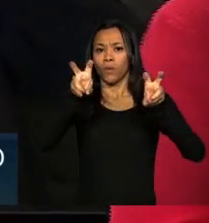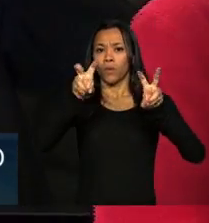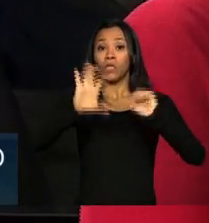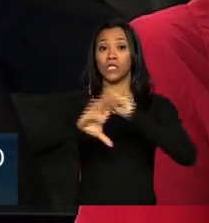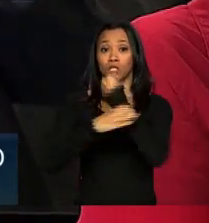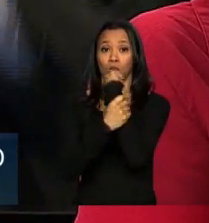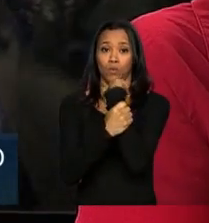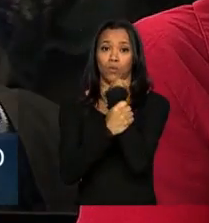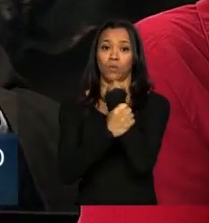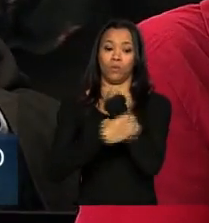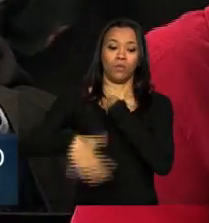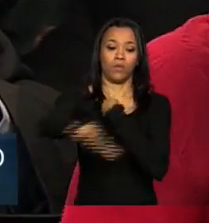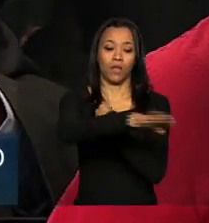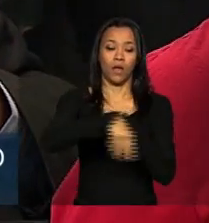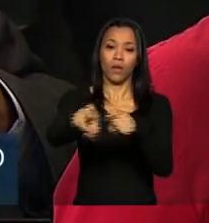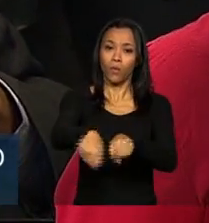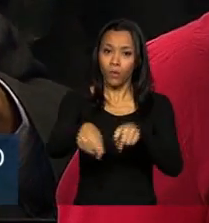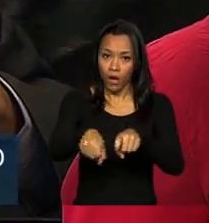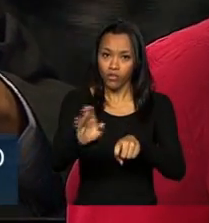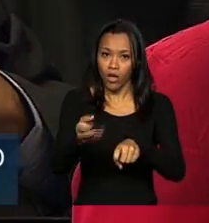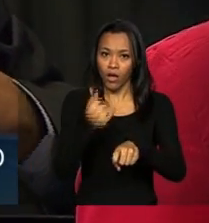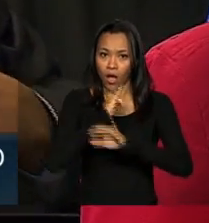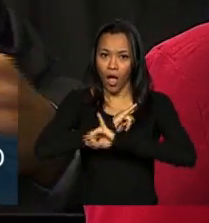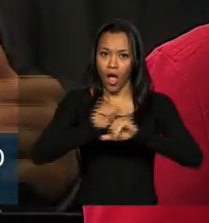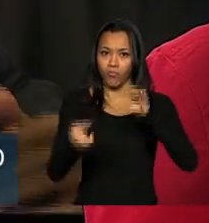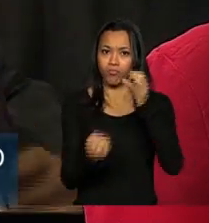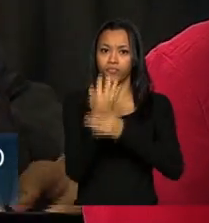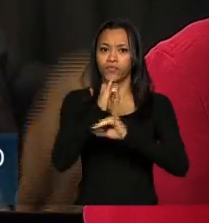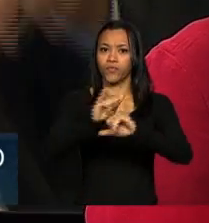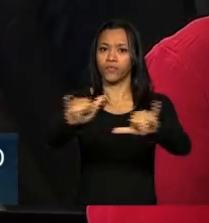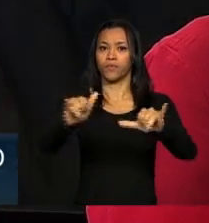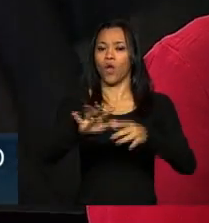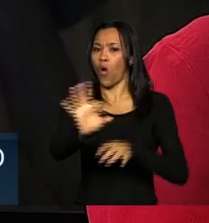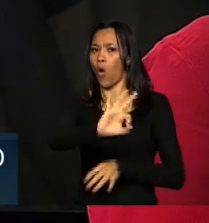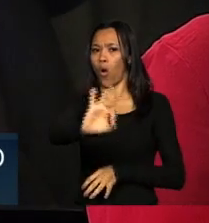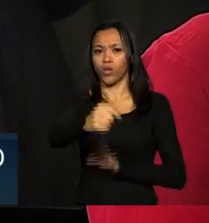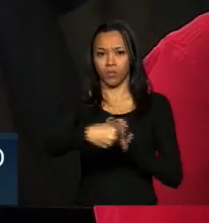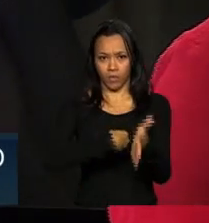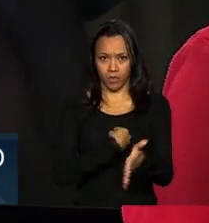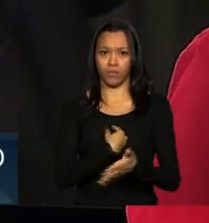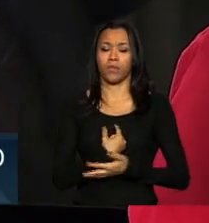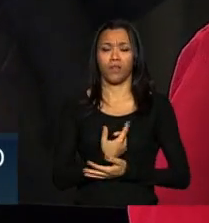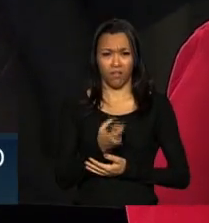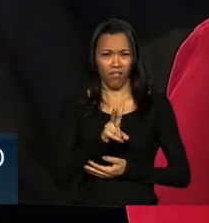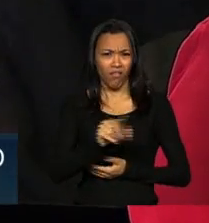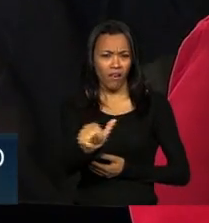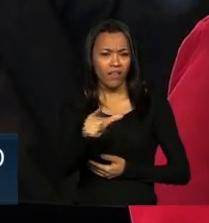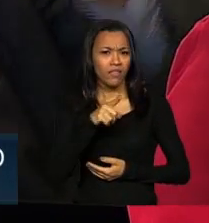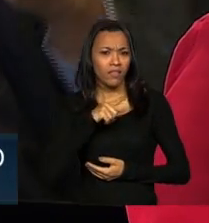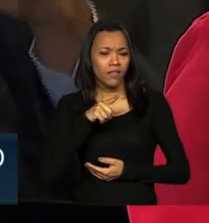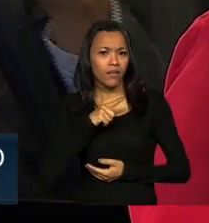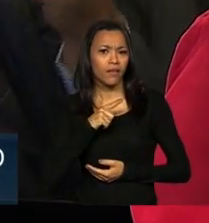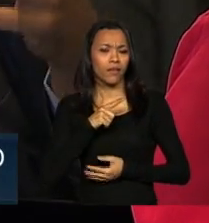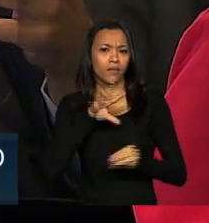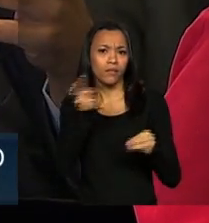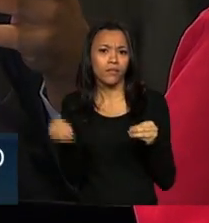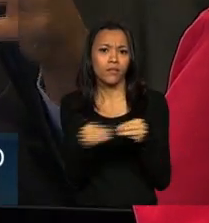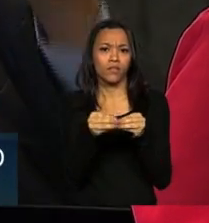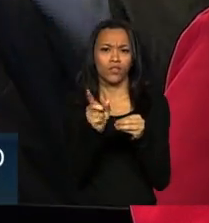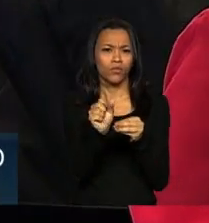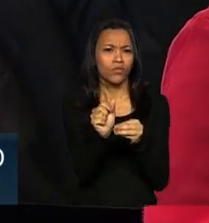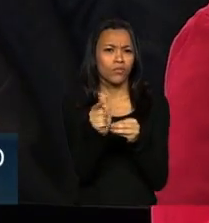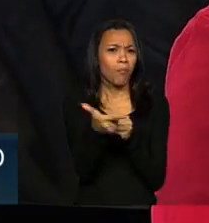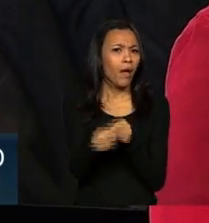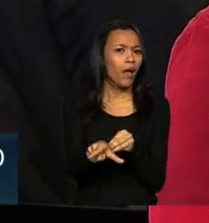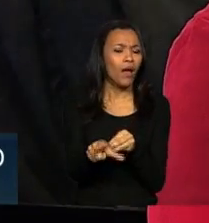senhora anunciou ali... Ótimo, são 668 bilhões. Eu queria saber se vai haver uma adição a esse valor,